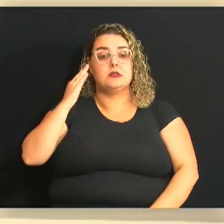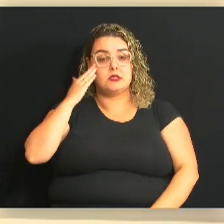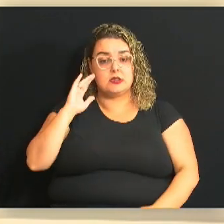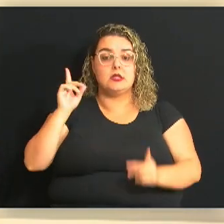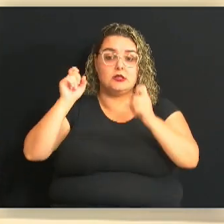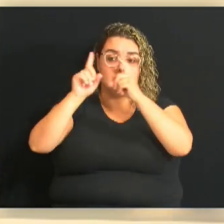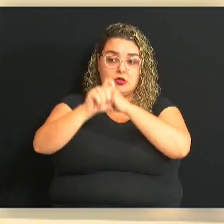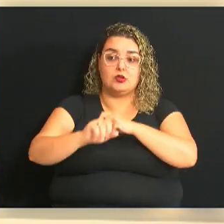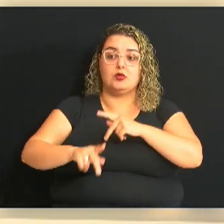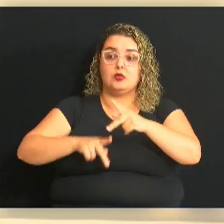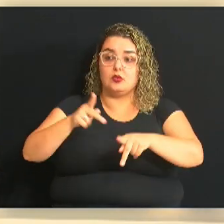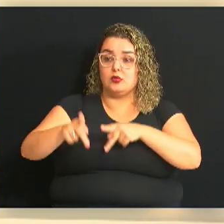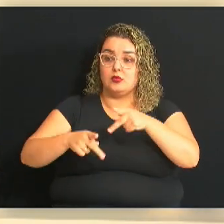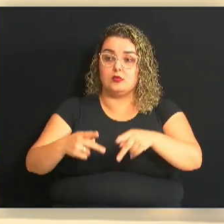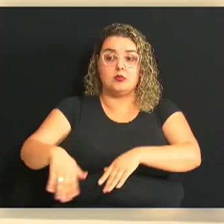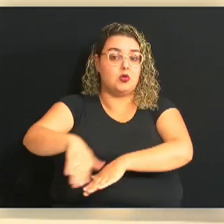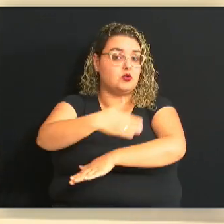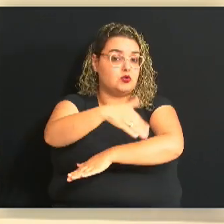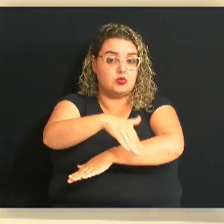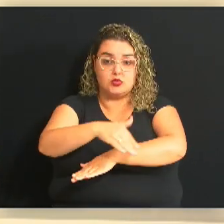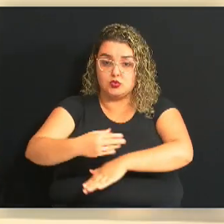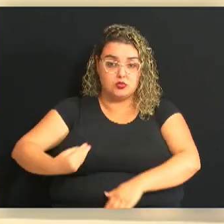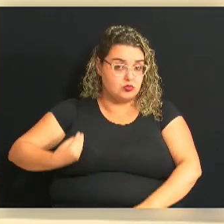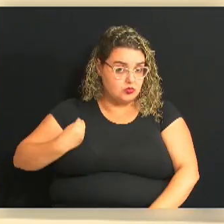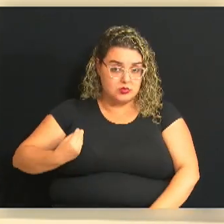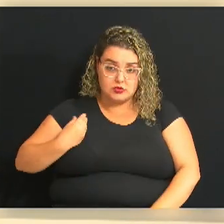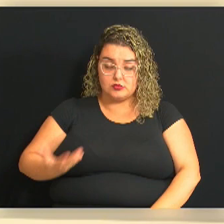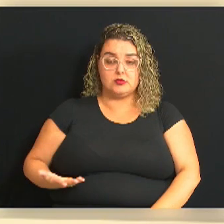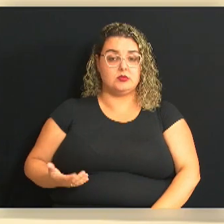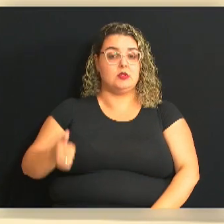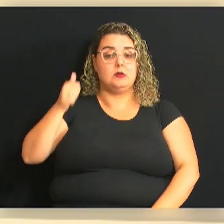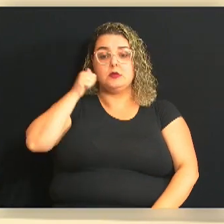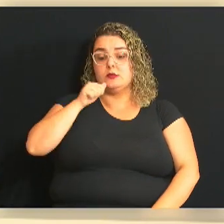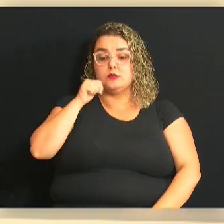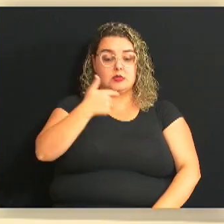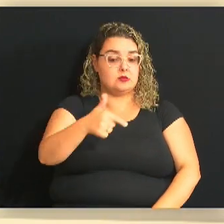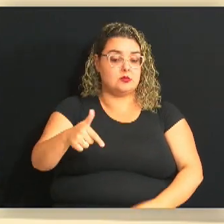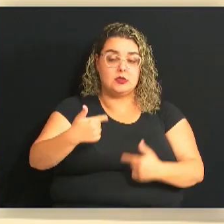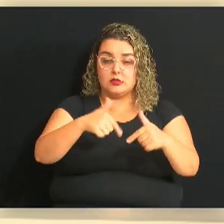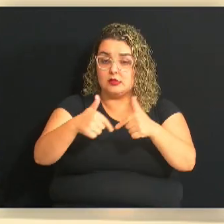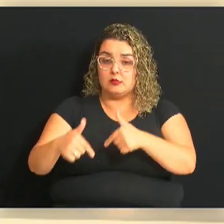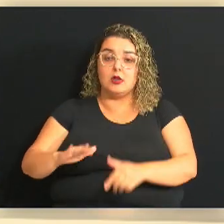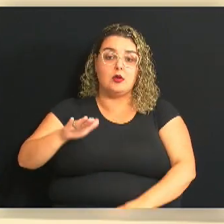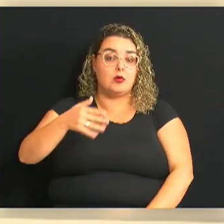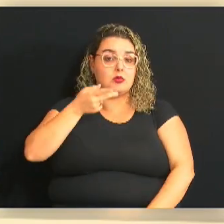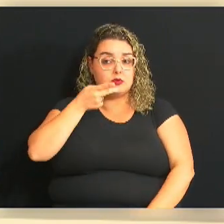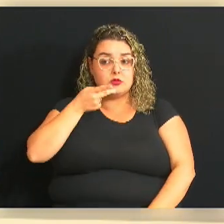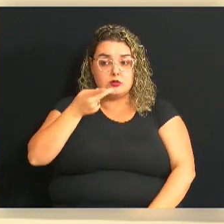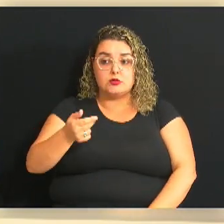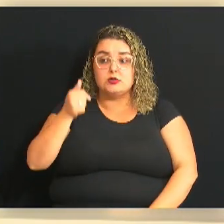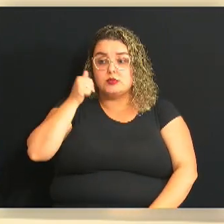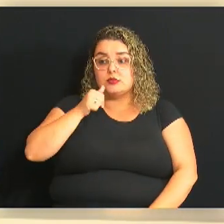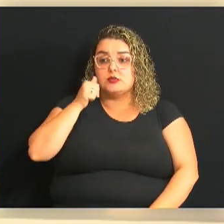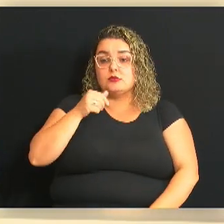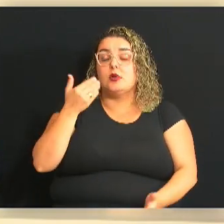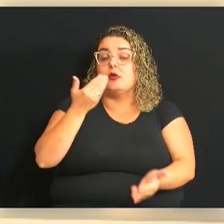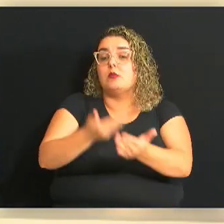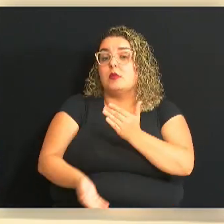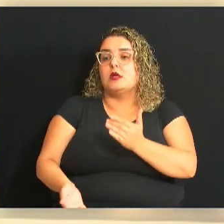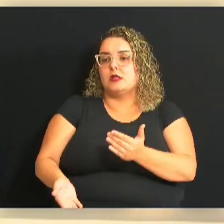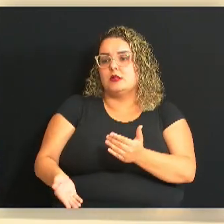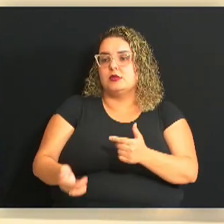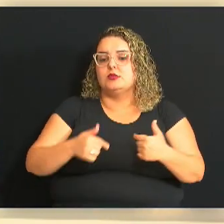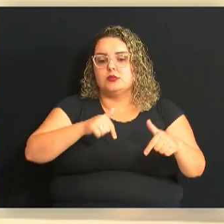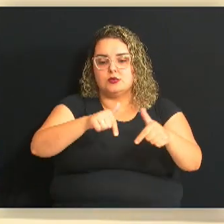fala da população em situação de rua, quando a gente fala das mulheres que estão desempregadas, quando a gente fala das mulheres que perderam seus